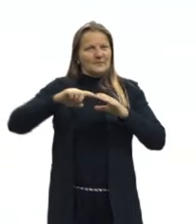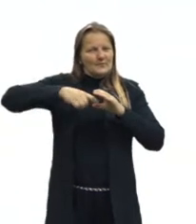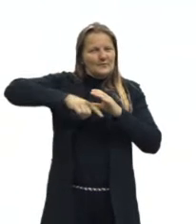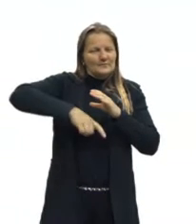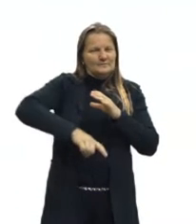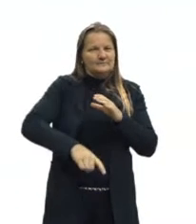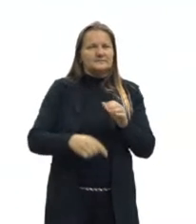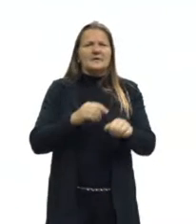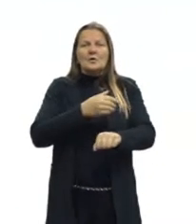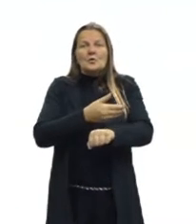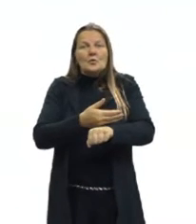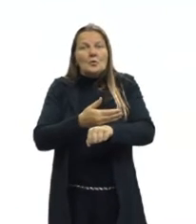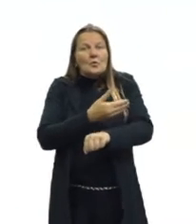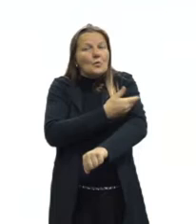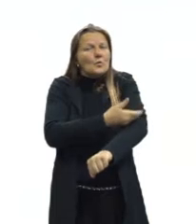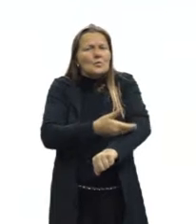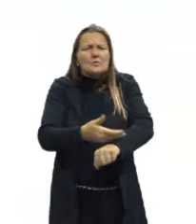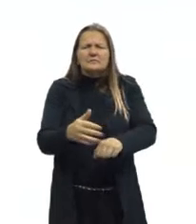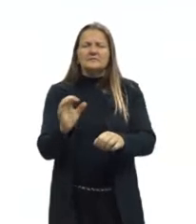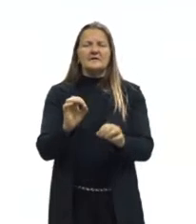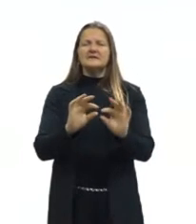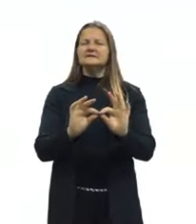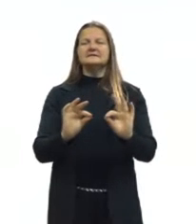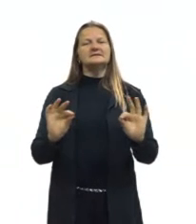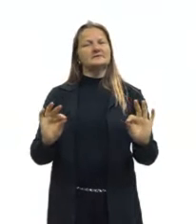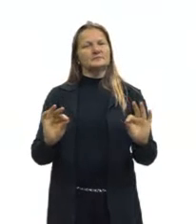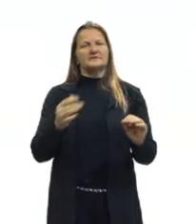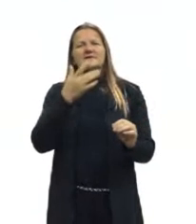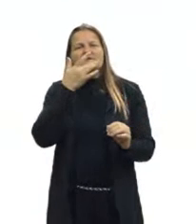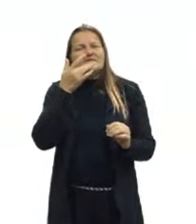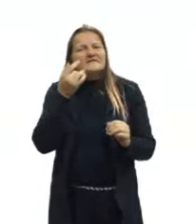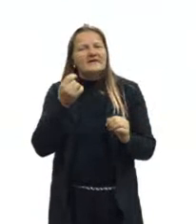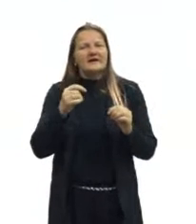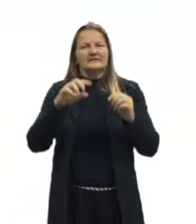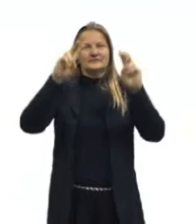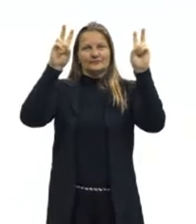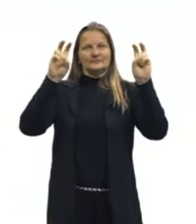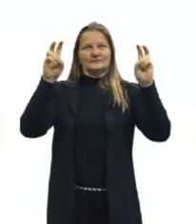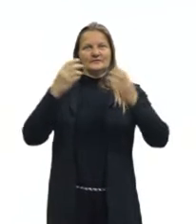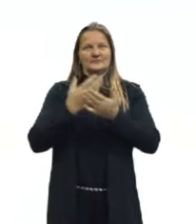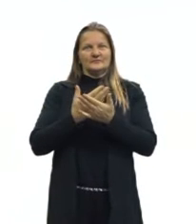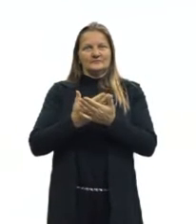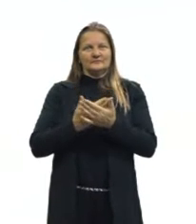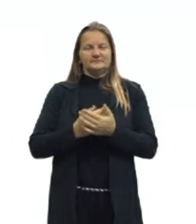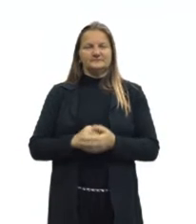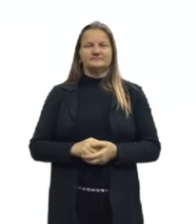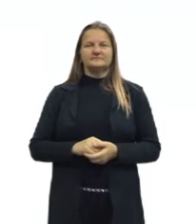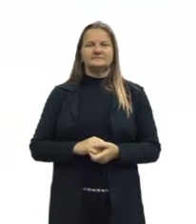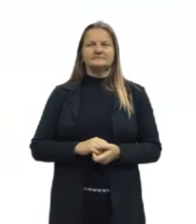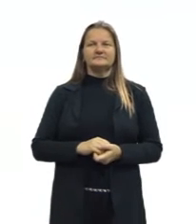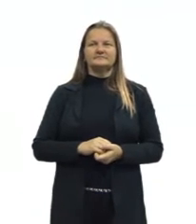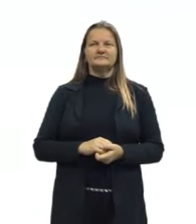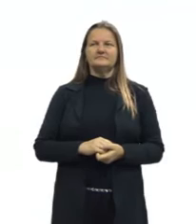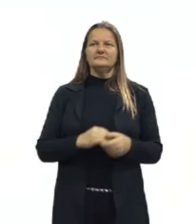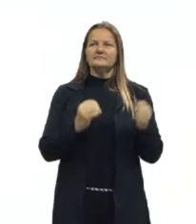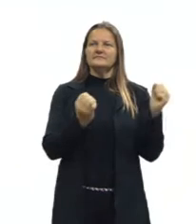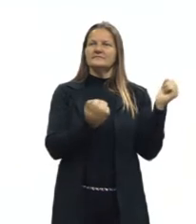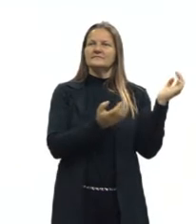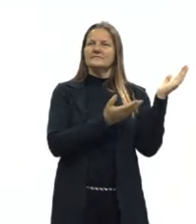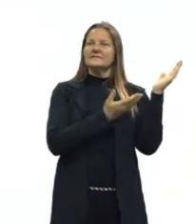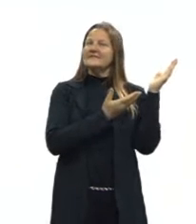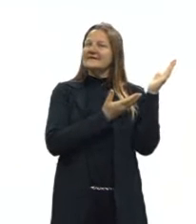Ele não costuma ser um assunto muito difícil né as questões não são de alto nível no ENEM